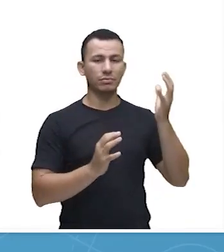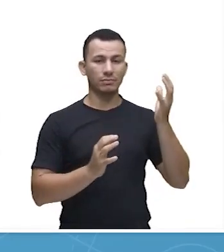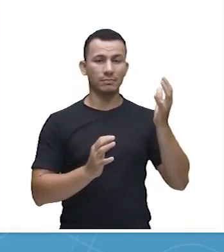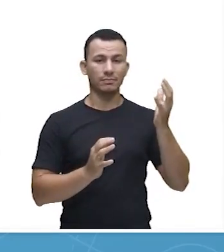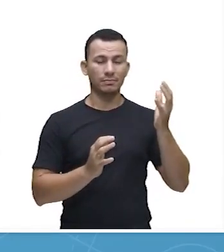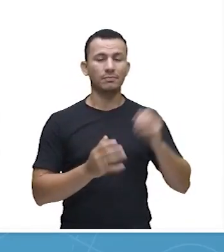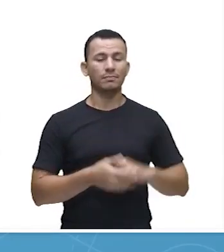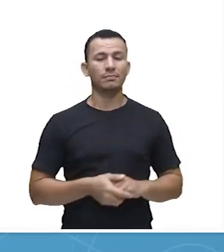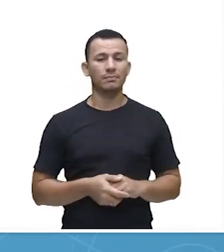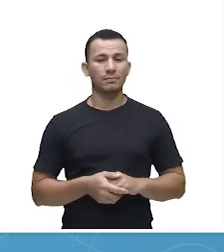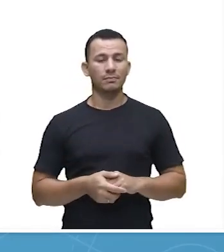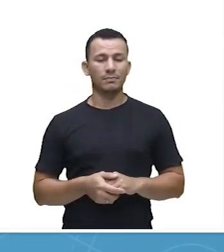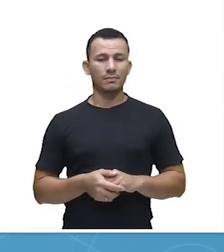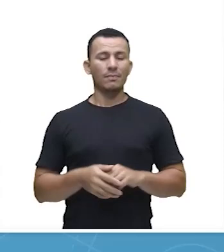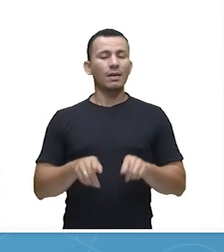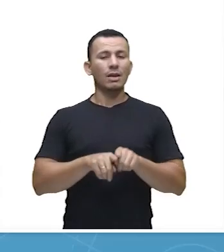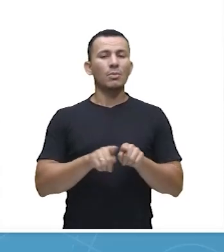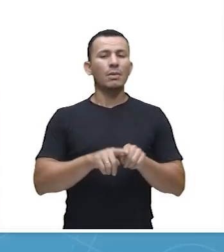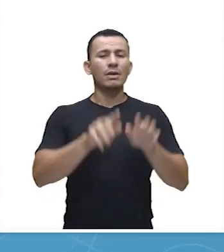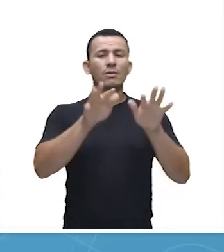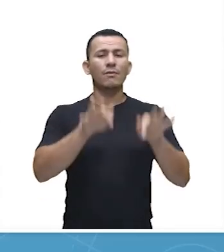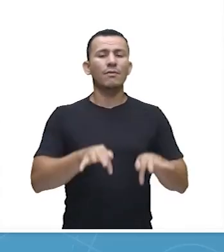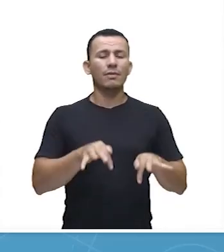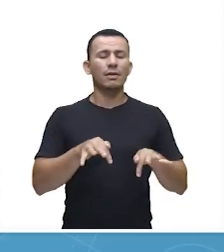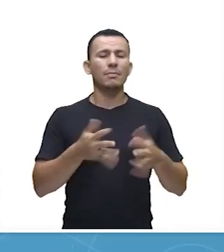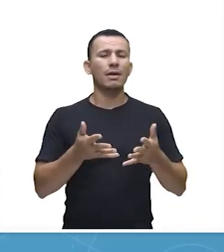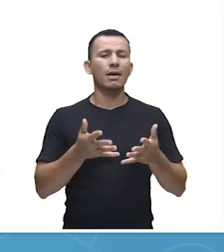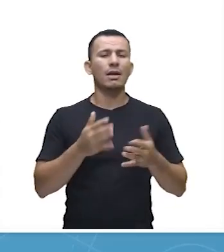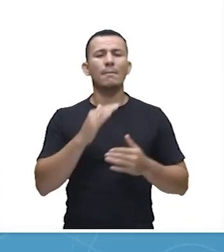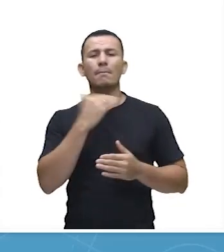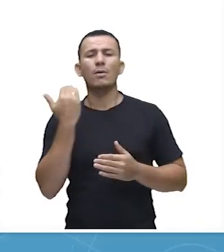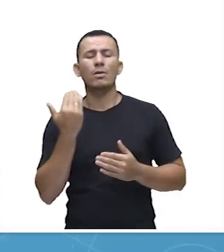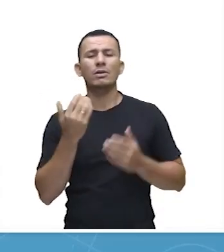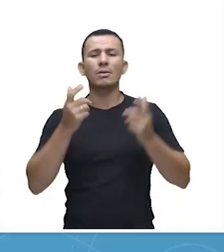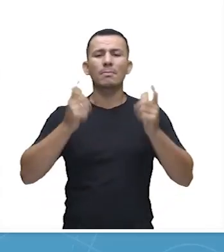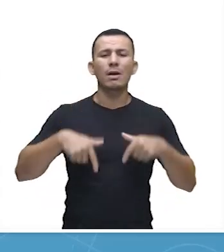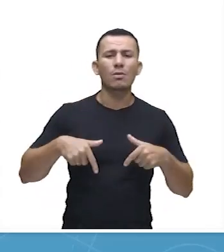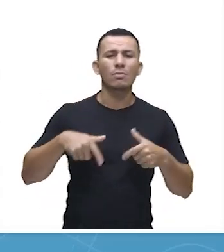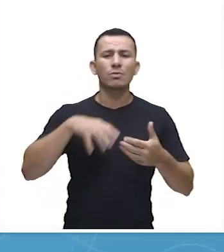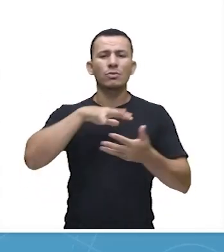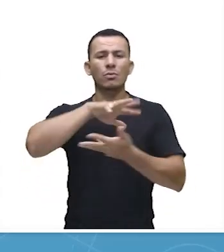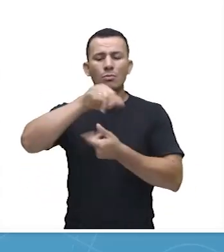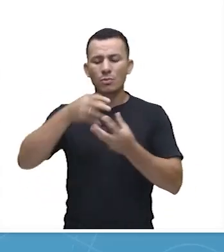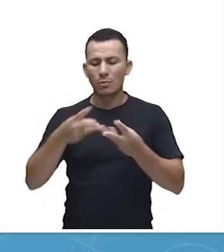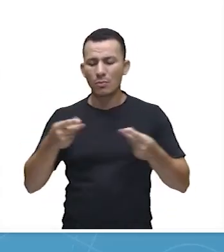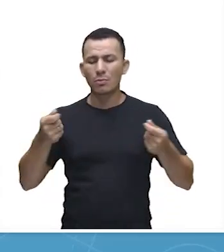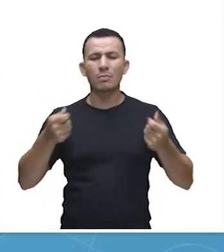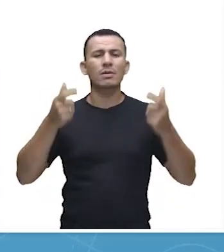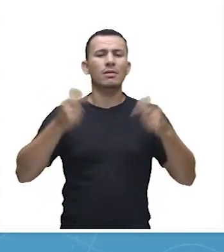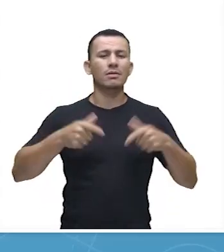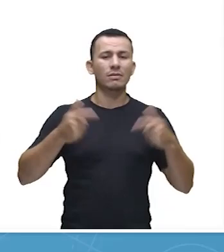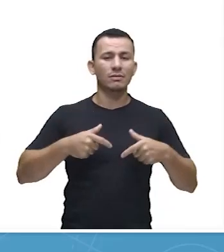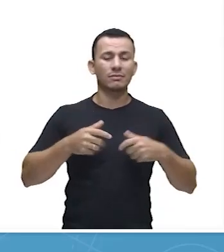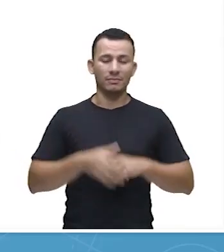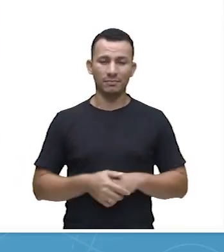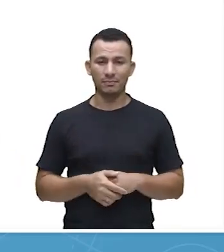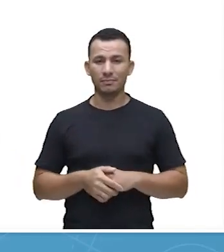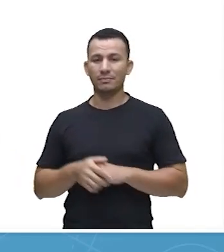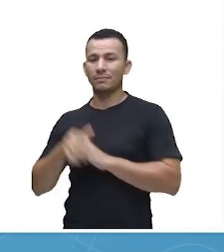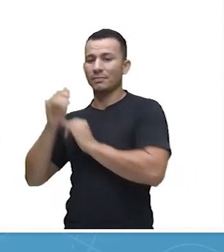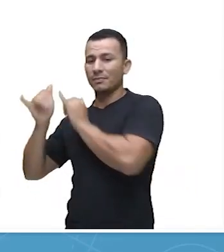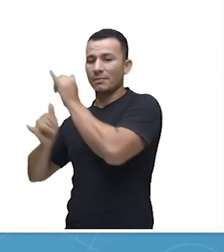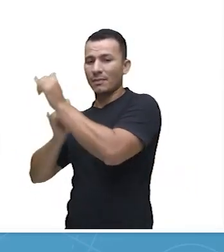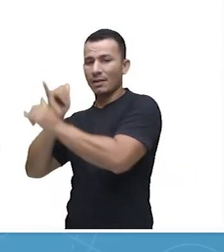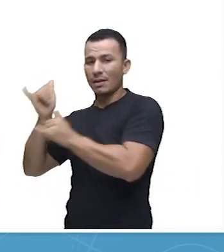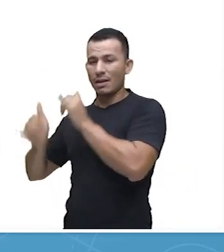também o fim, né, para onde vamos, qual é o nosso fim, a morte, o fim do mundo e assim por diante. Já a lenda vai se